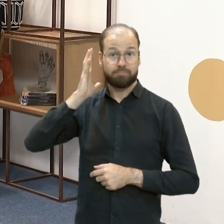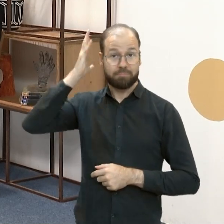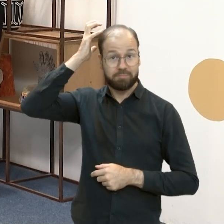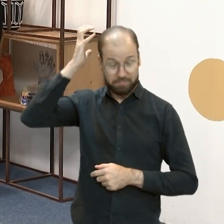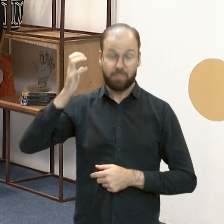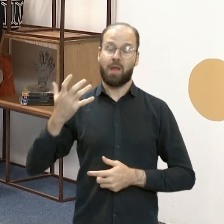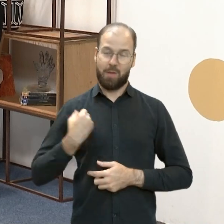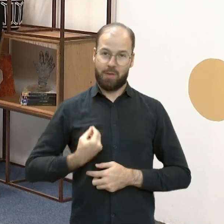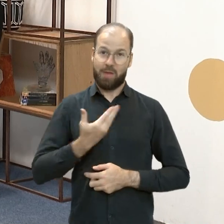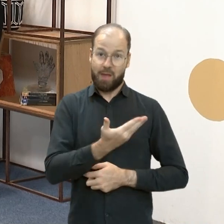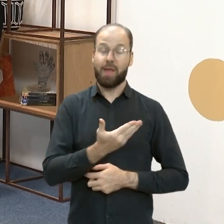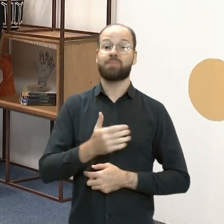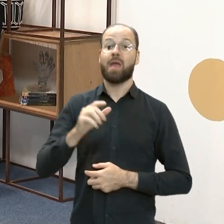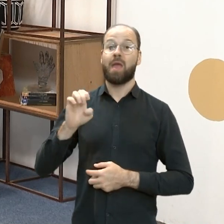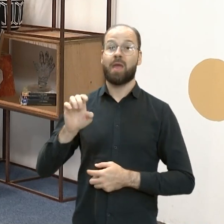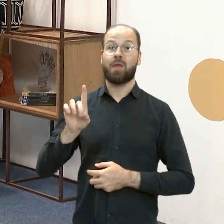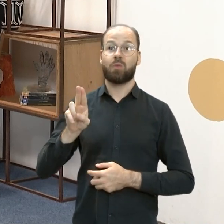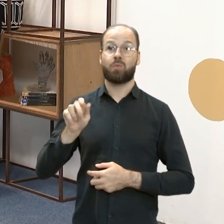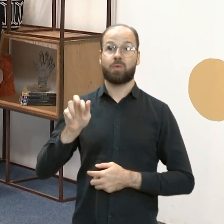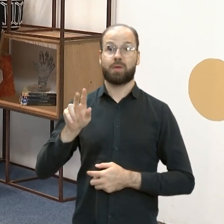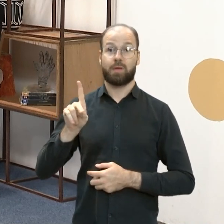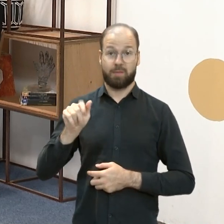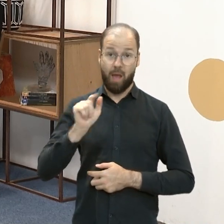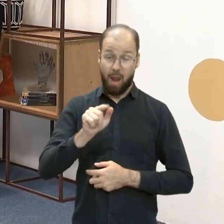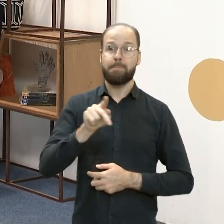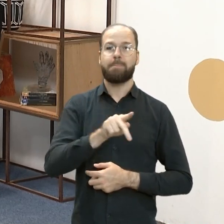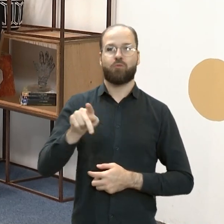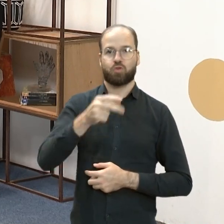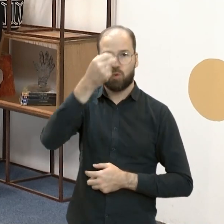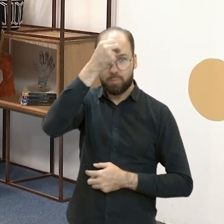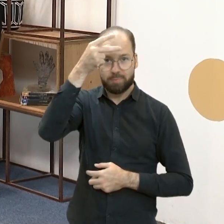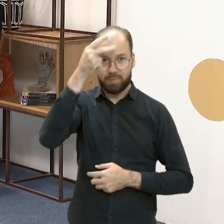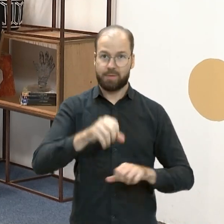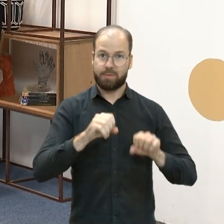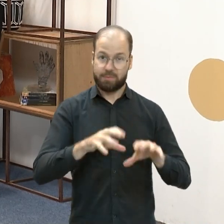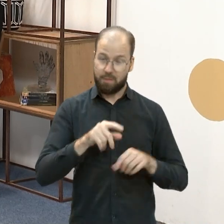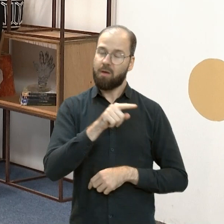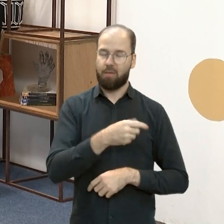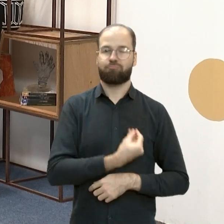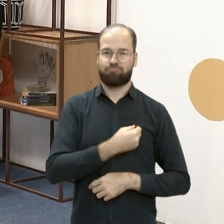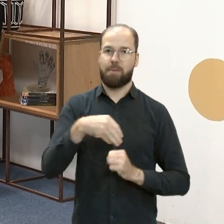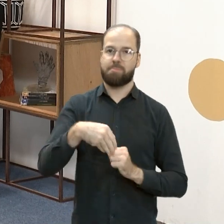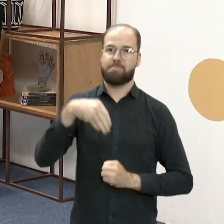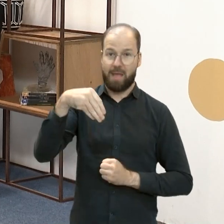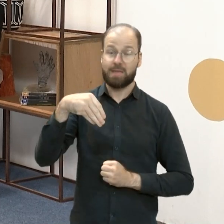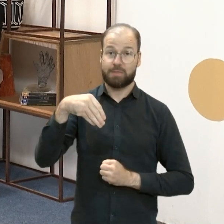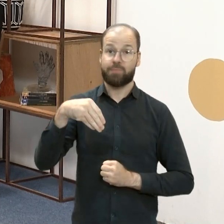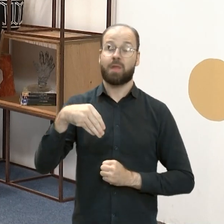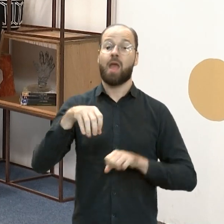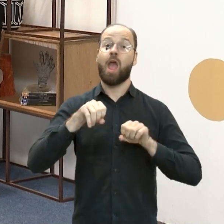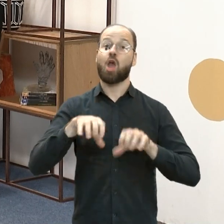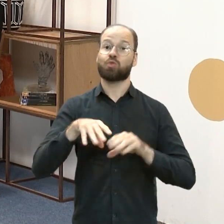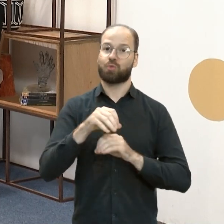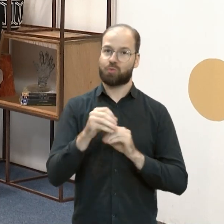da Eduarda Tavares, que é professora da Rede Municipal de Ensino e mestra em Educação pela UFG. Na dissertação dela, a